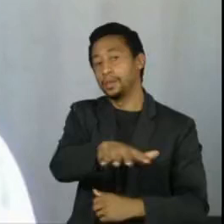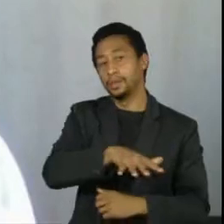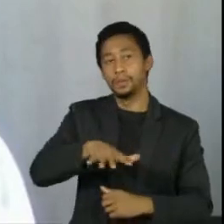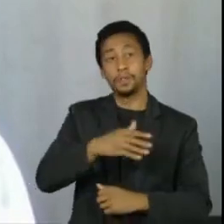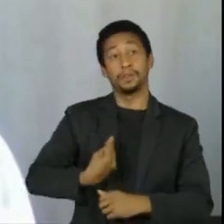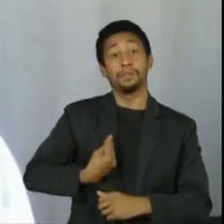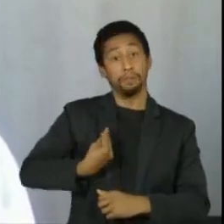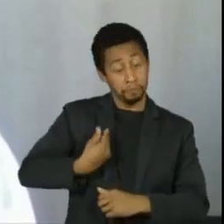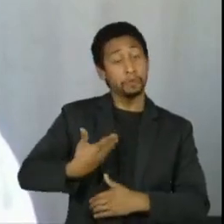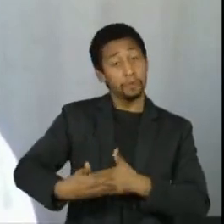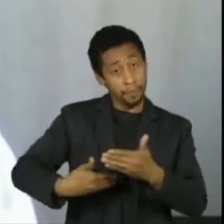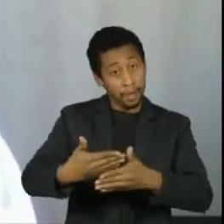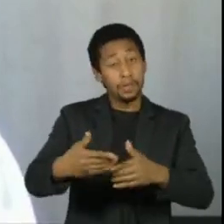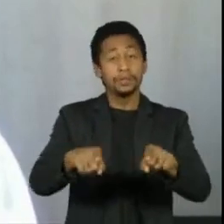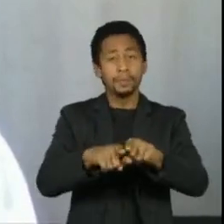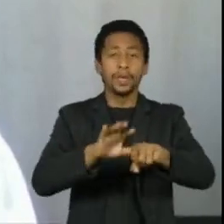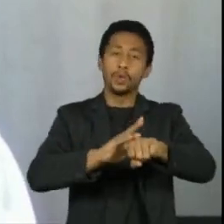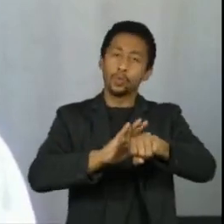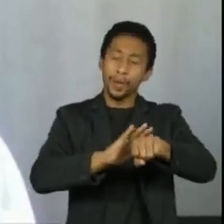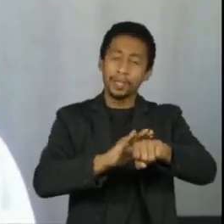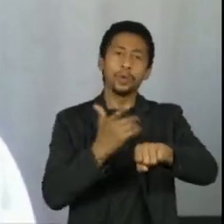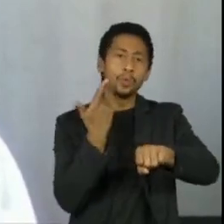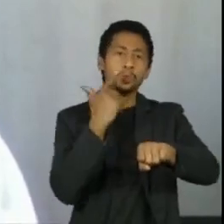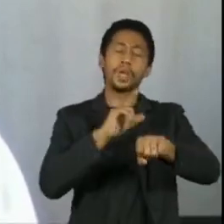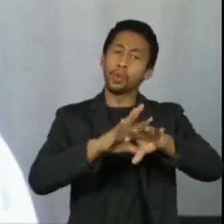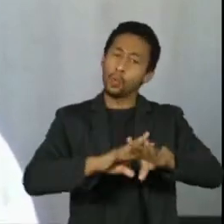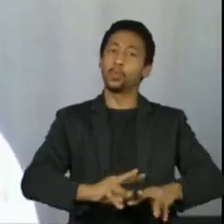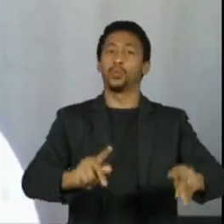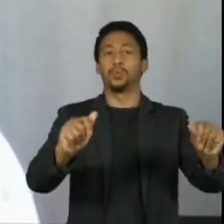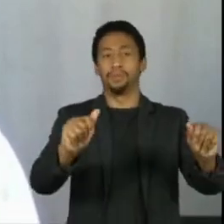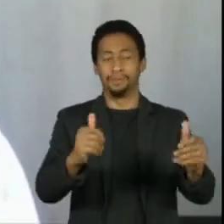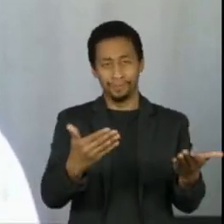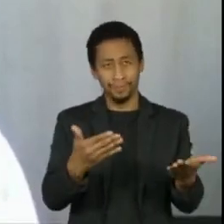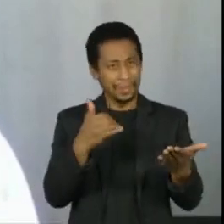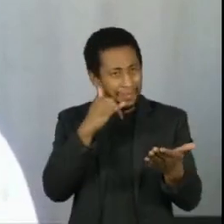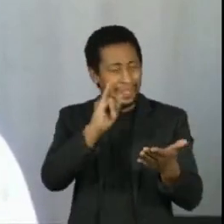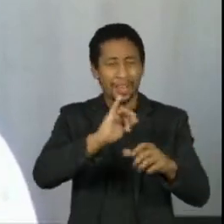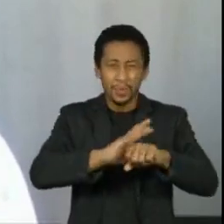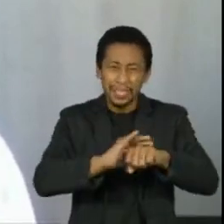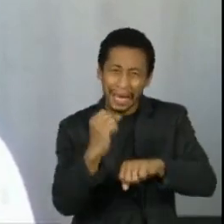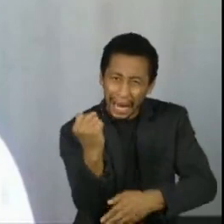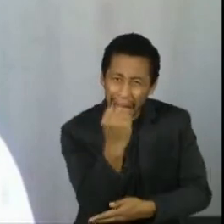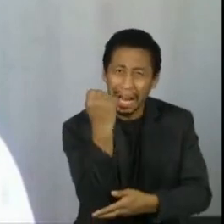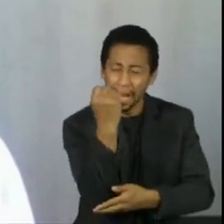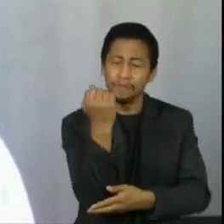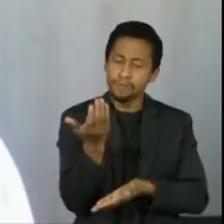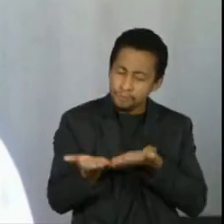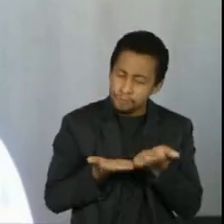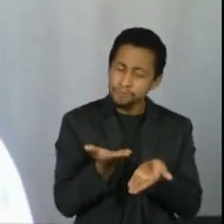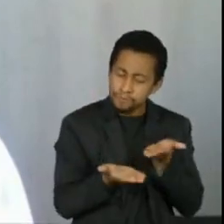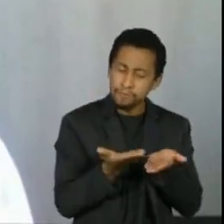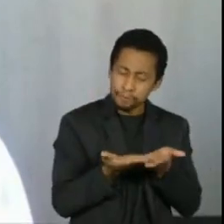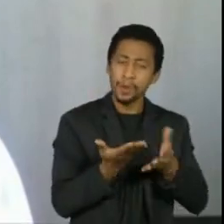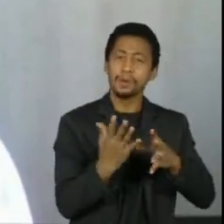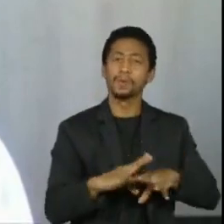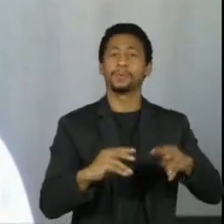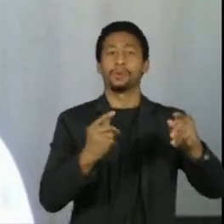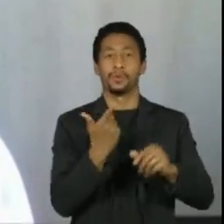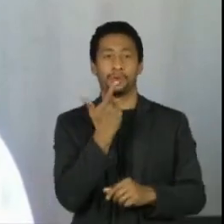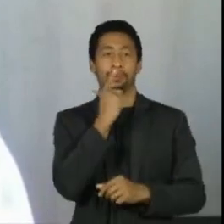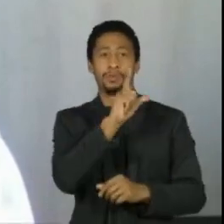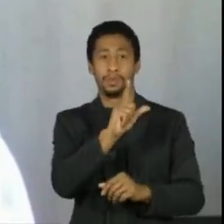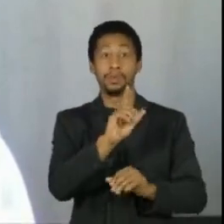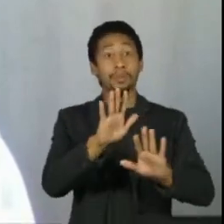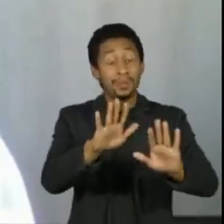sobrevive às doenças crônico-degenerativas. Portanto, mais vulneráveis a gente fica